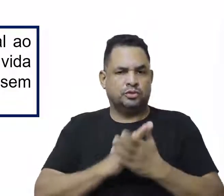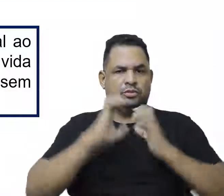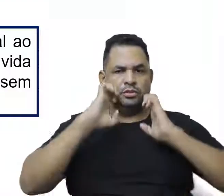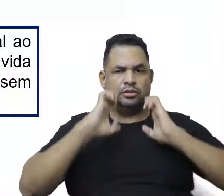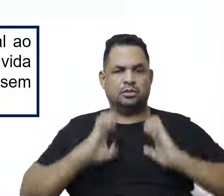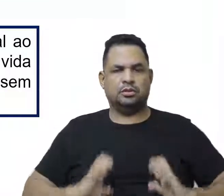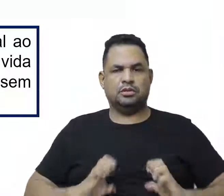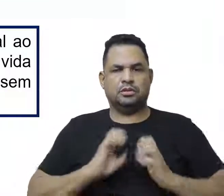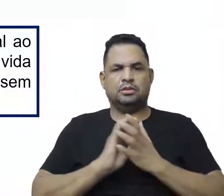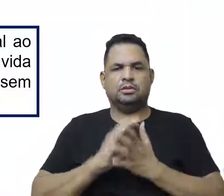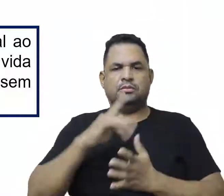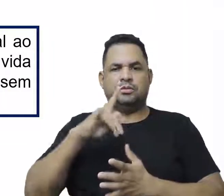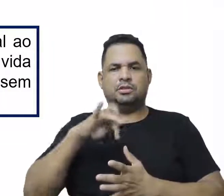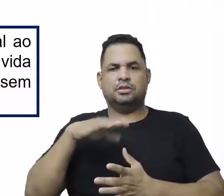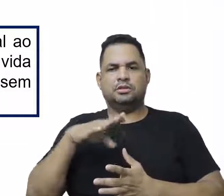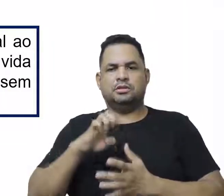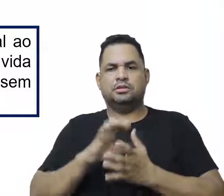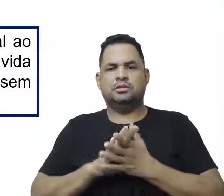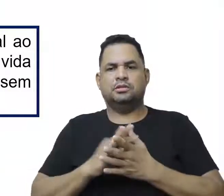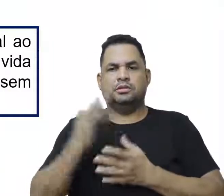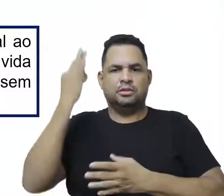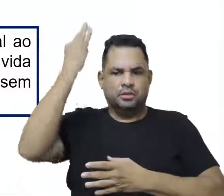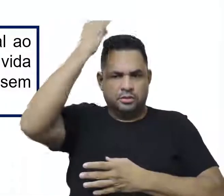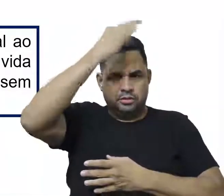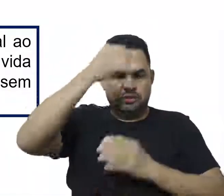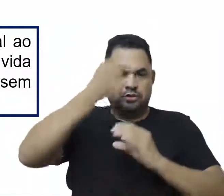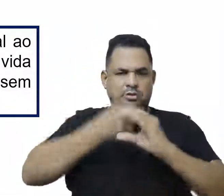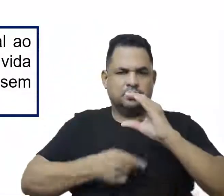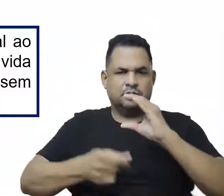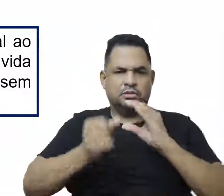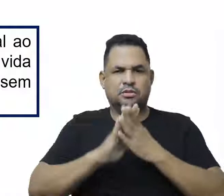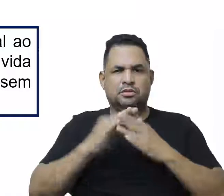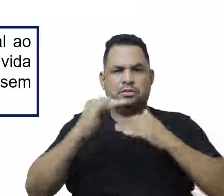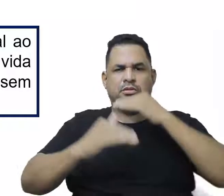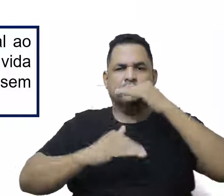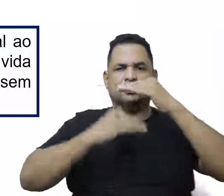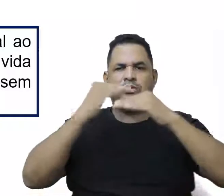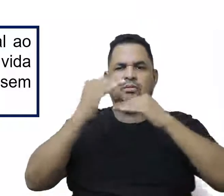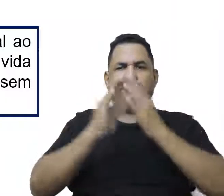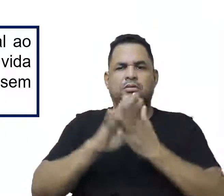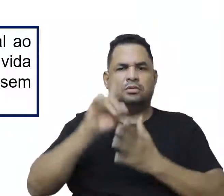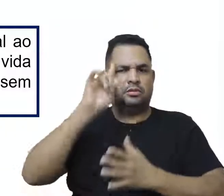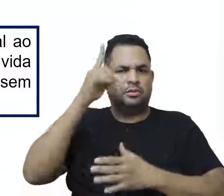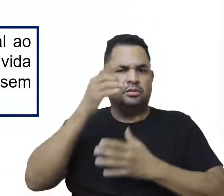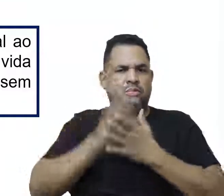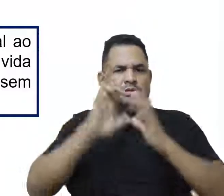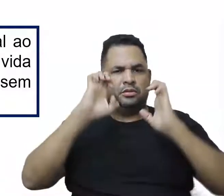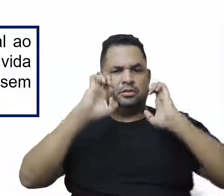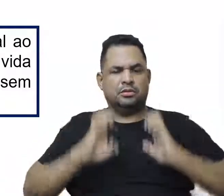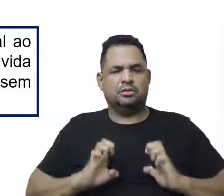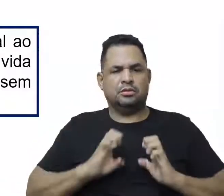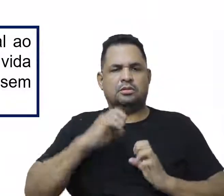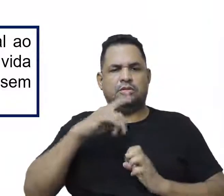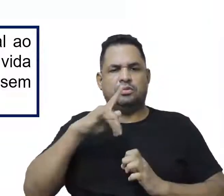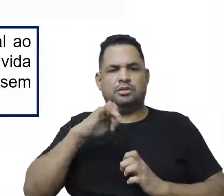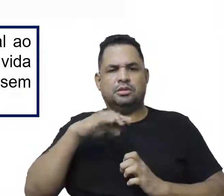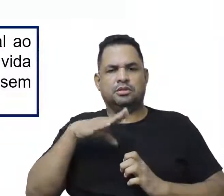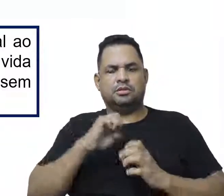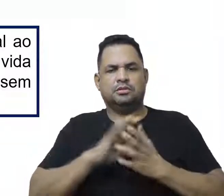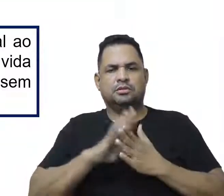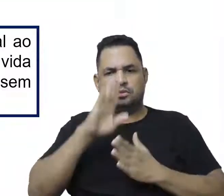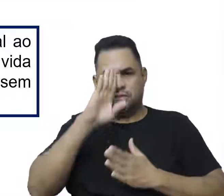Protestante e o Espírito do Capitalismo ver ele desenvolveu a ideia de que A Ética Protestante foi fundamental